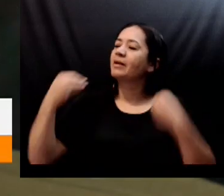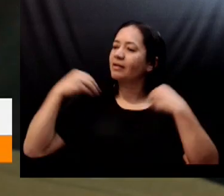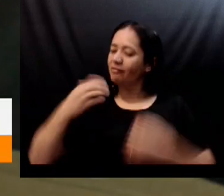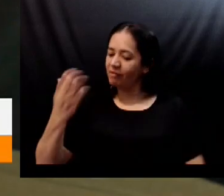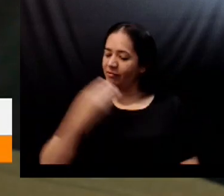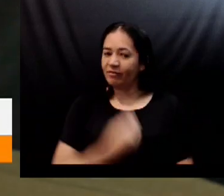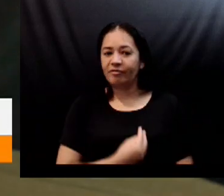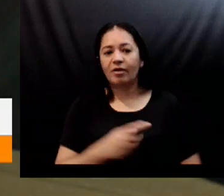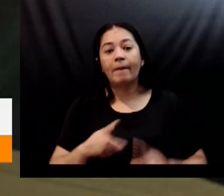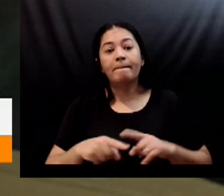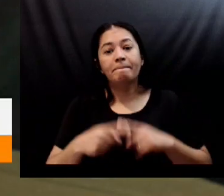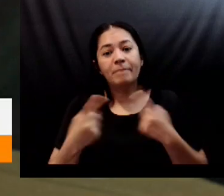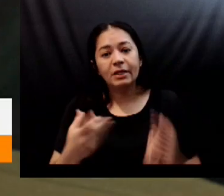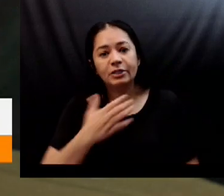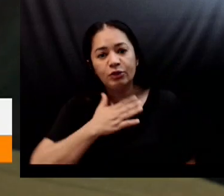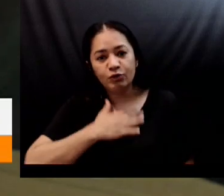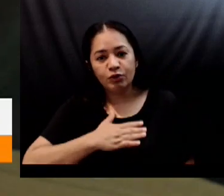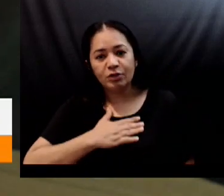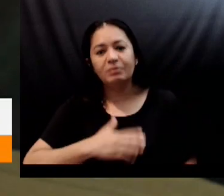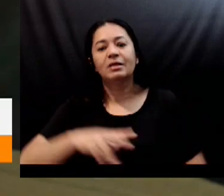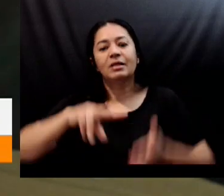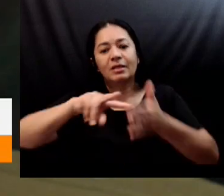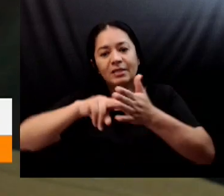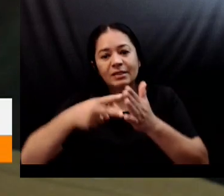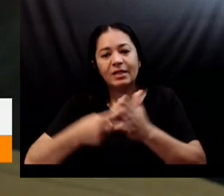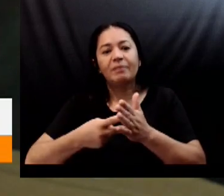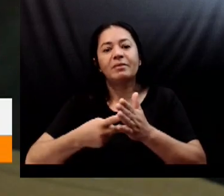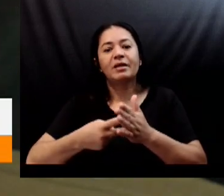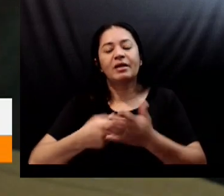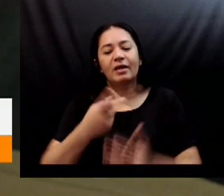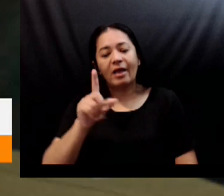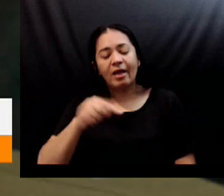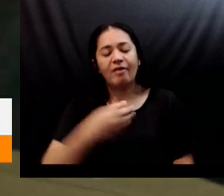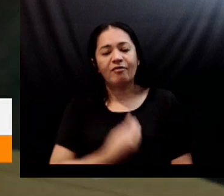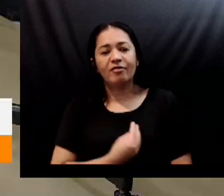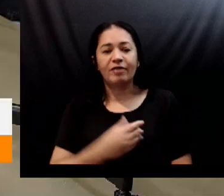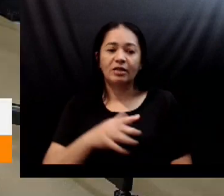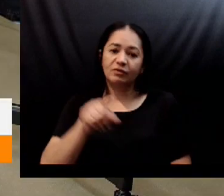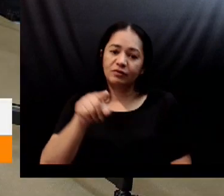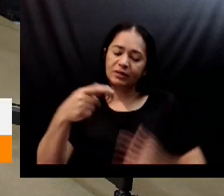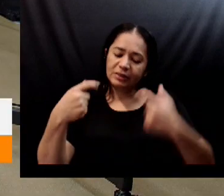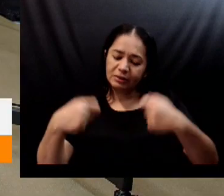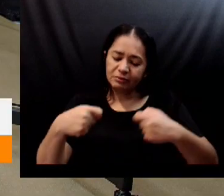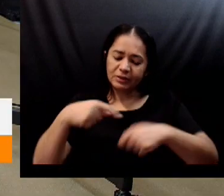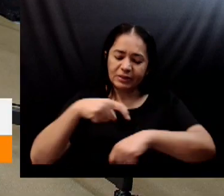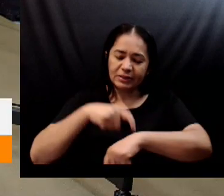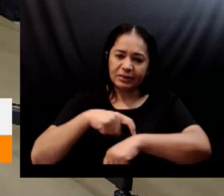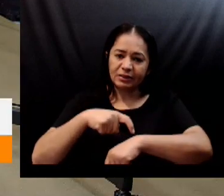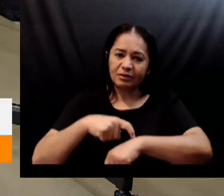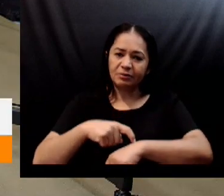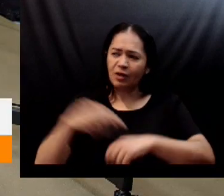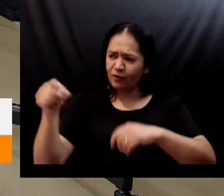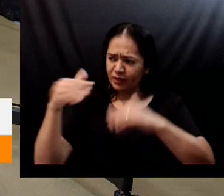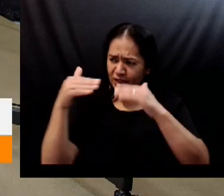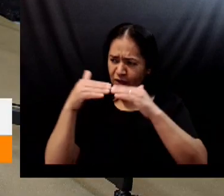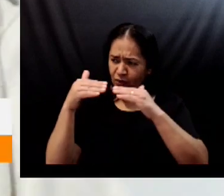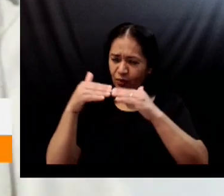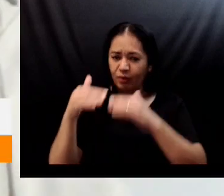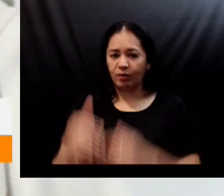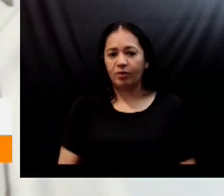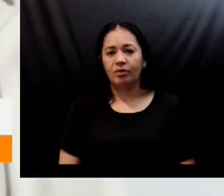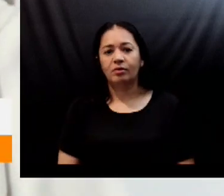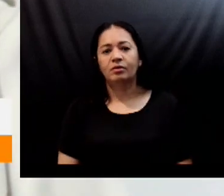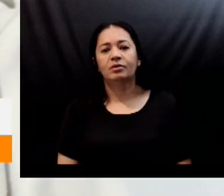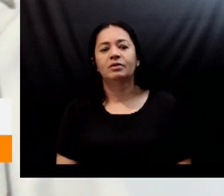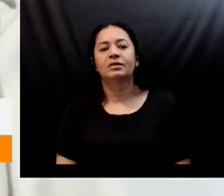descanso também é viver, né? De repente você está precisando desse momento. Você concorda, Flávia? Super. Às